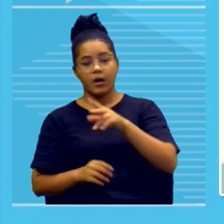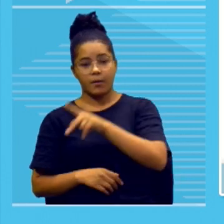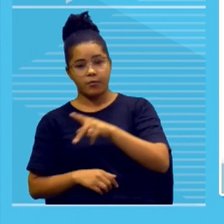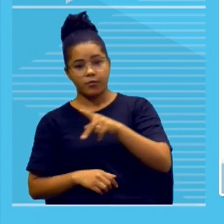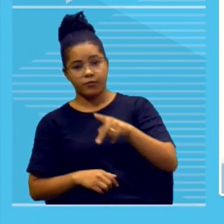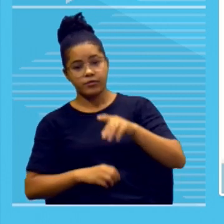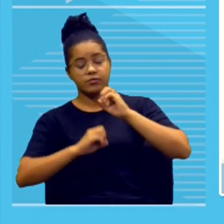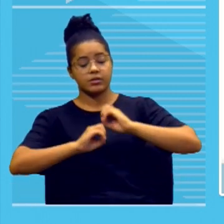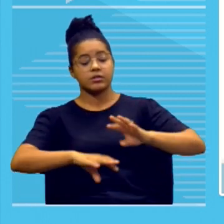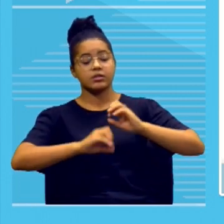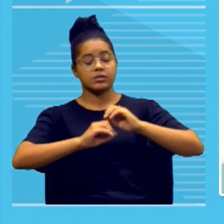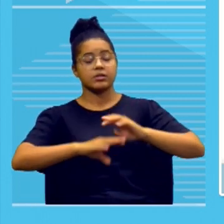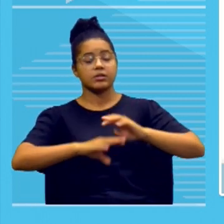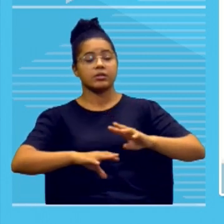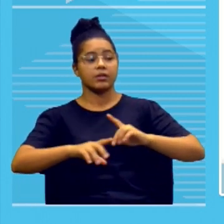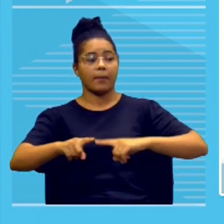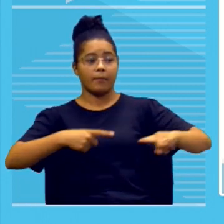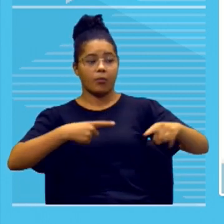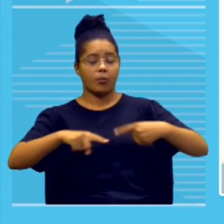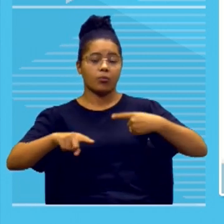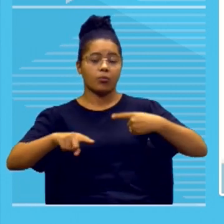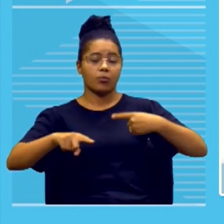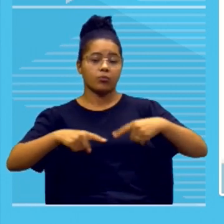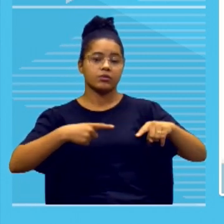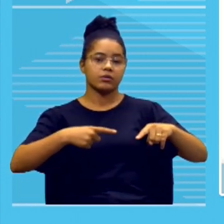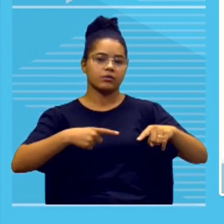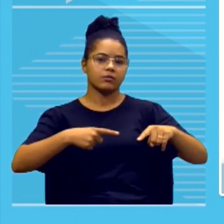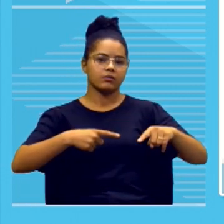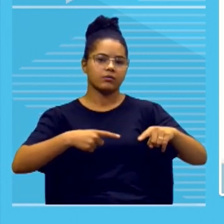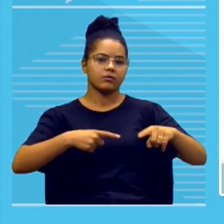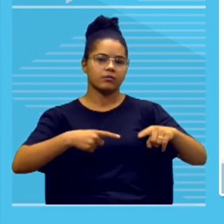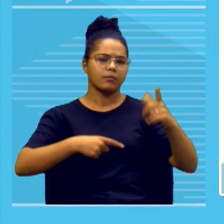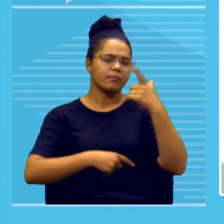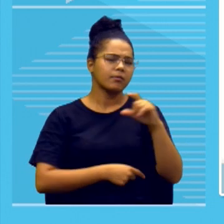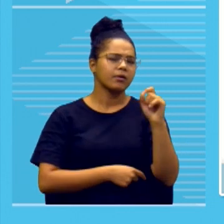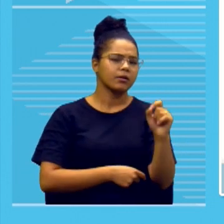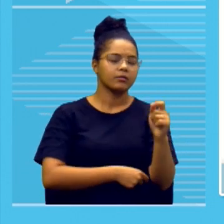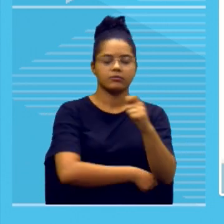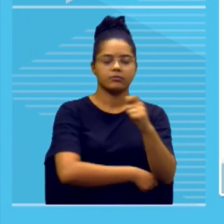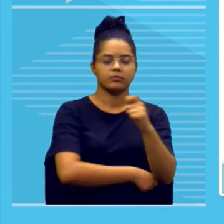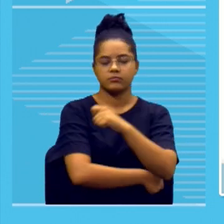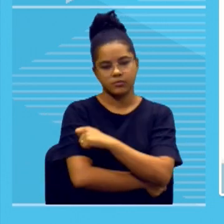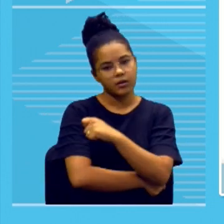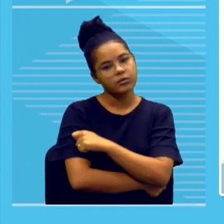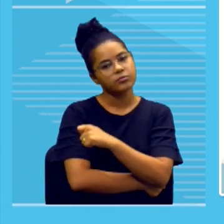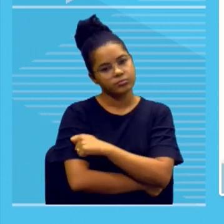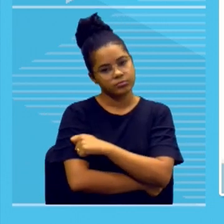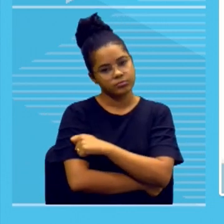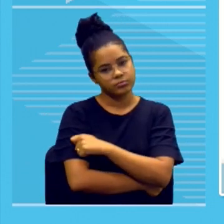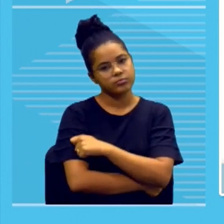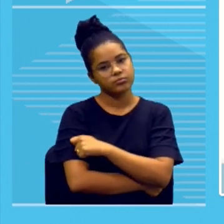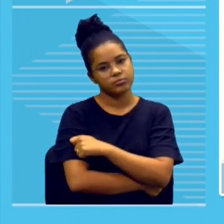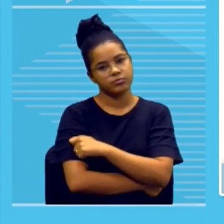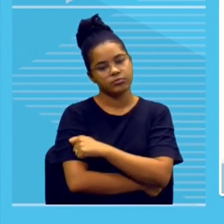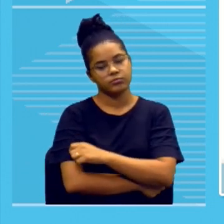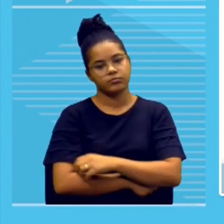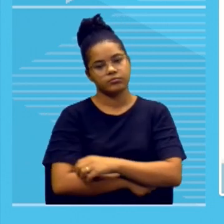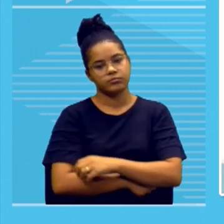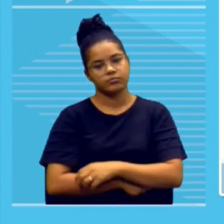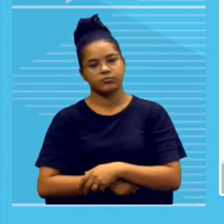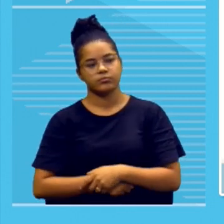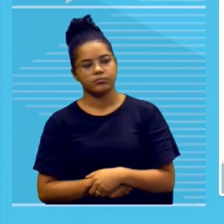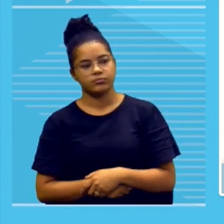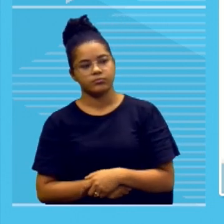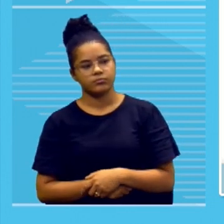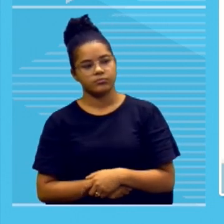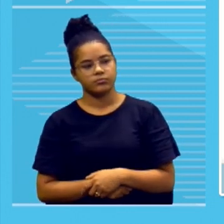coisa a alguém. Ensina música é objeto direto. Aos alunos é objeto